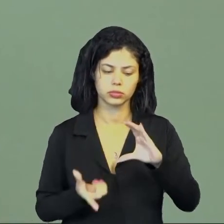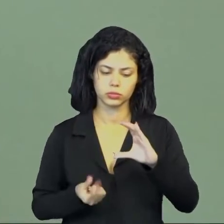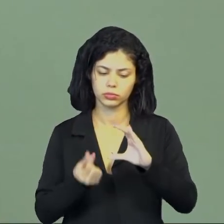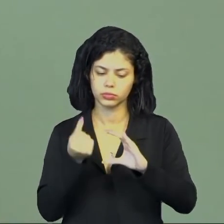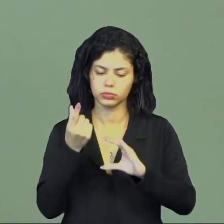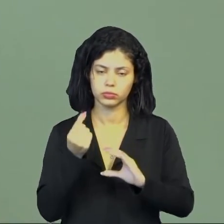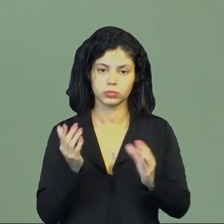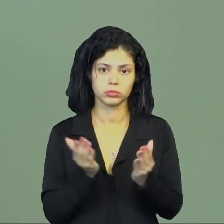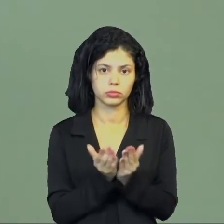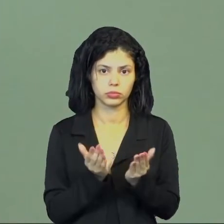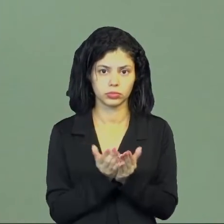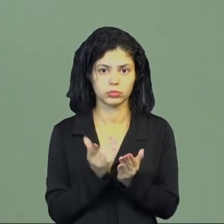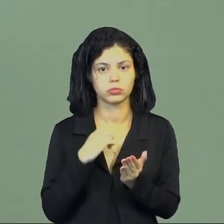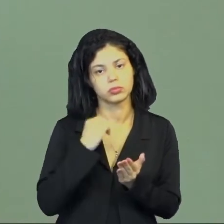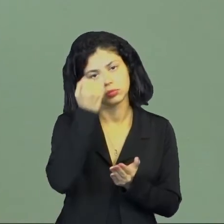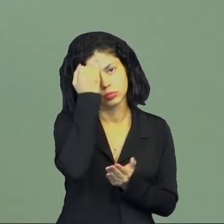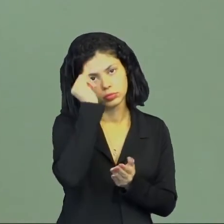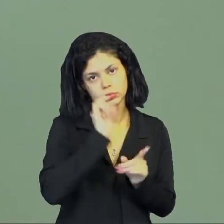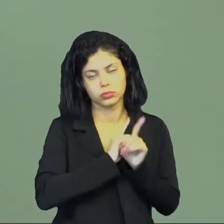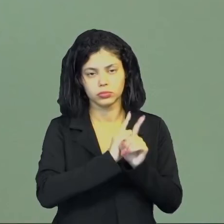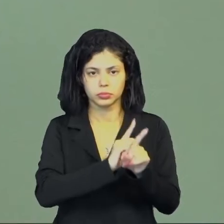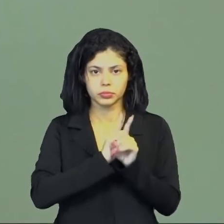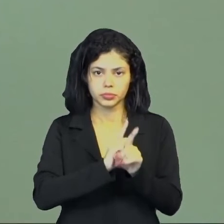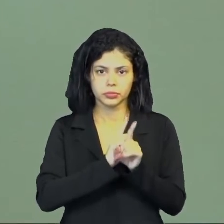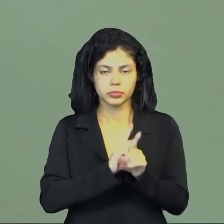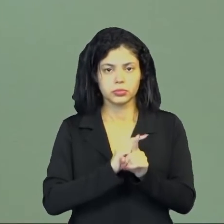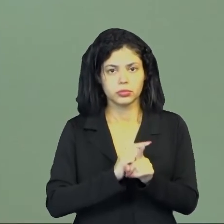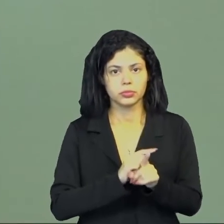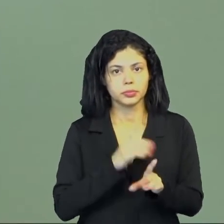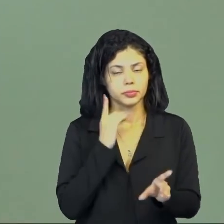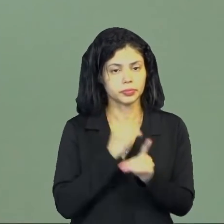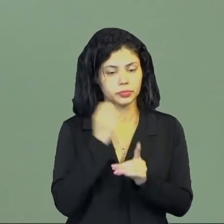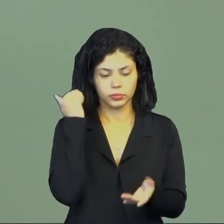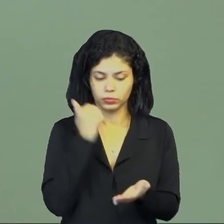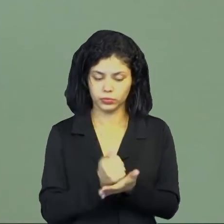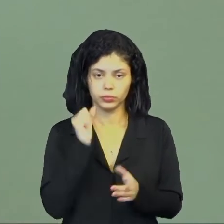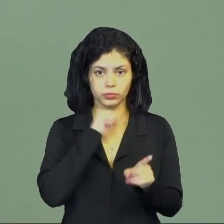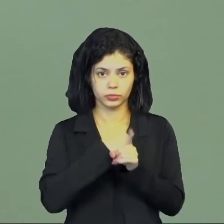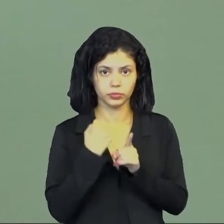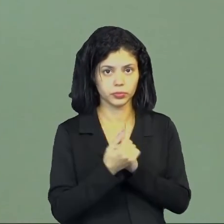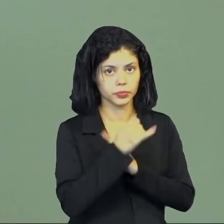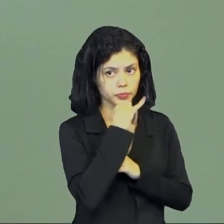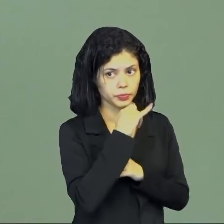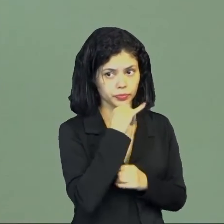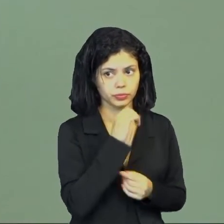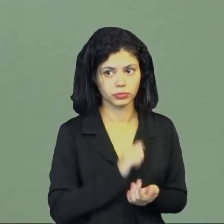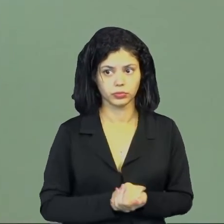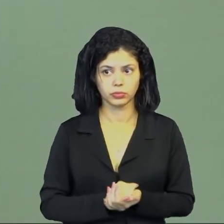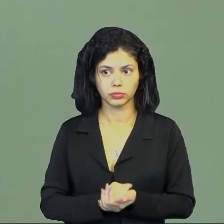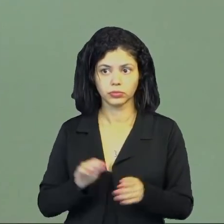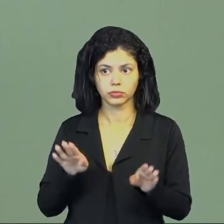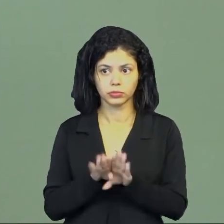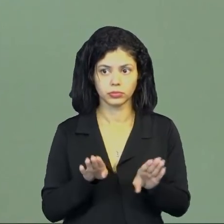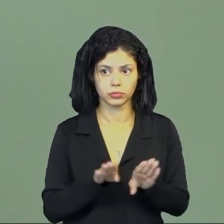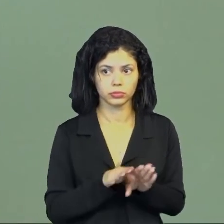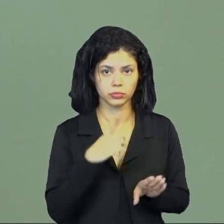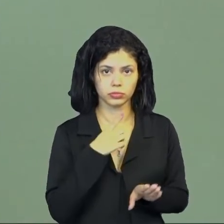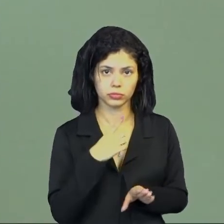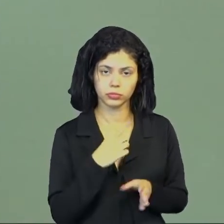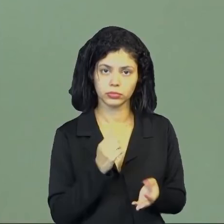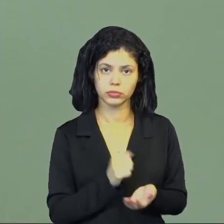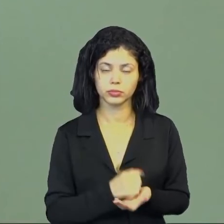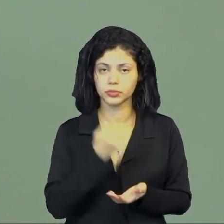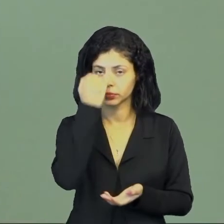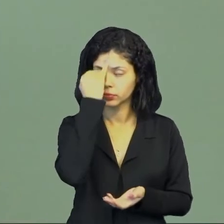né? São essas ideias que a gente segue. A ideia de um contrato social, por exemplo, defendida lá pelo Rousseau, né? A ideia